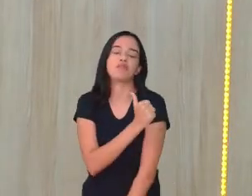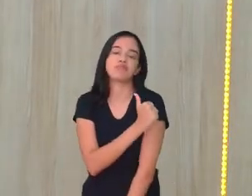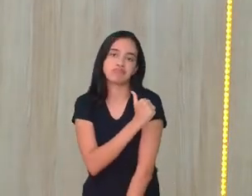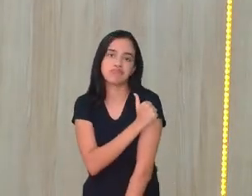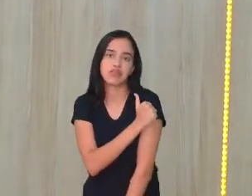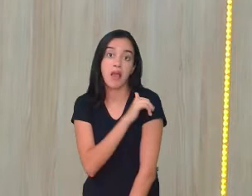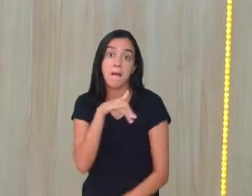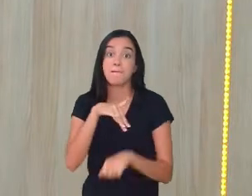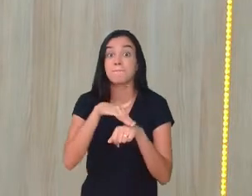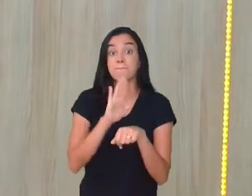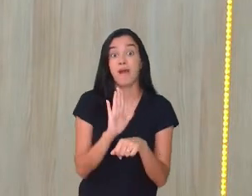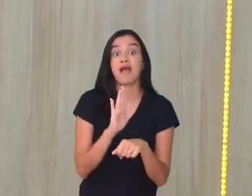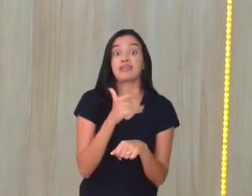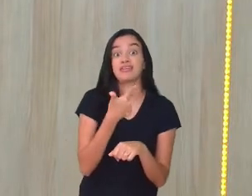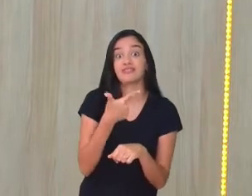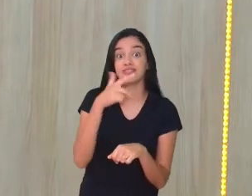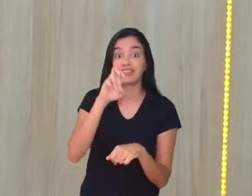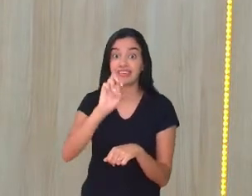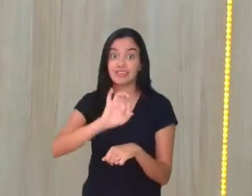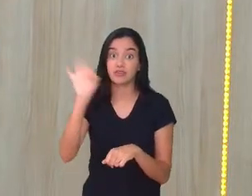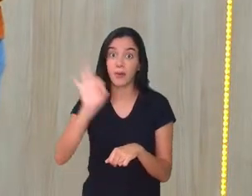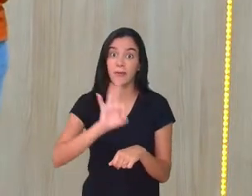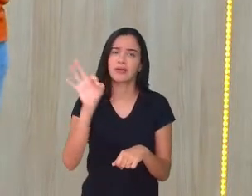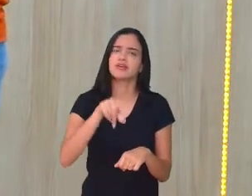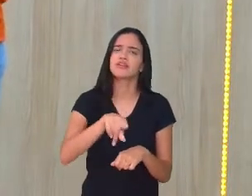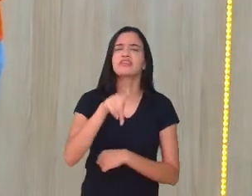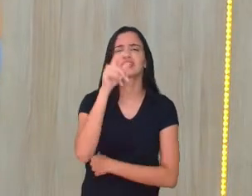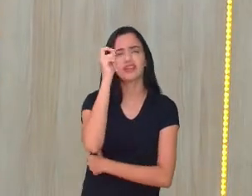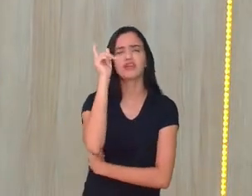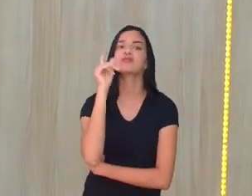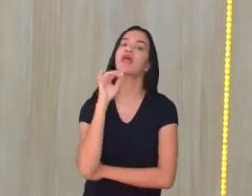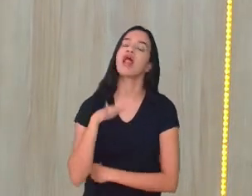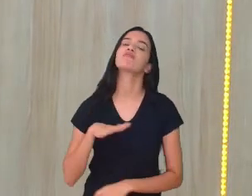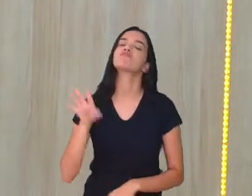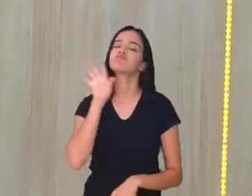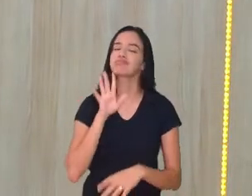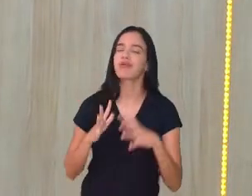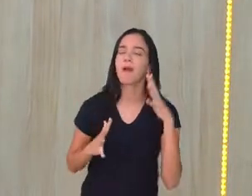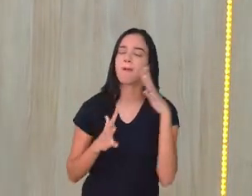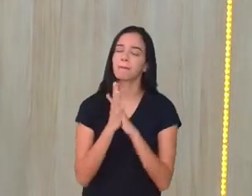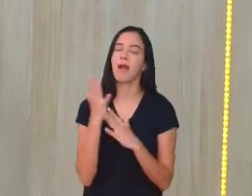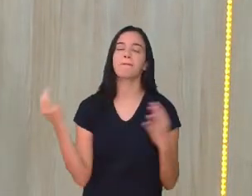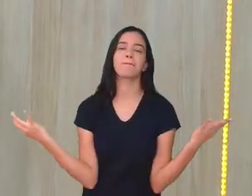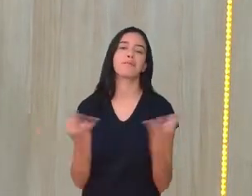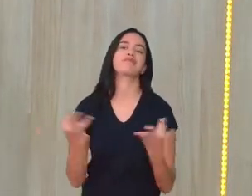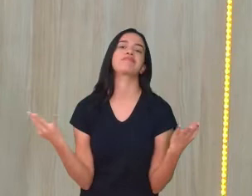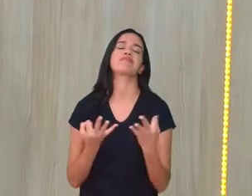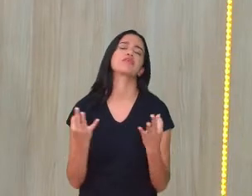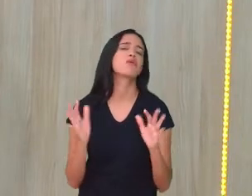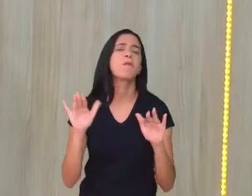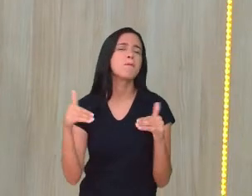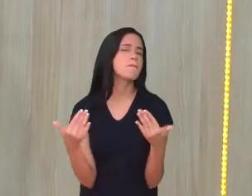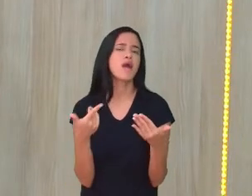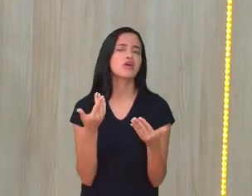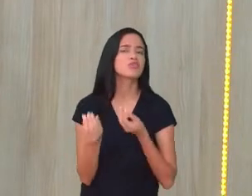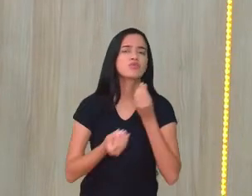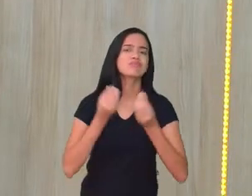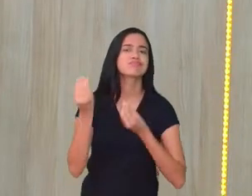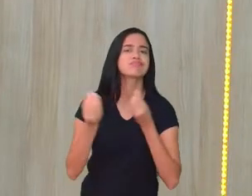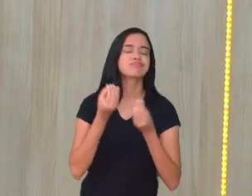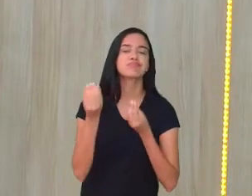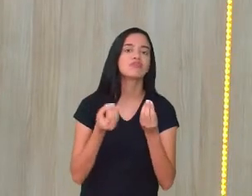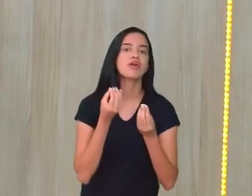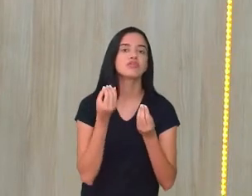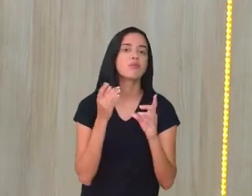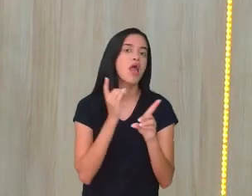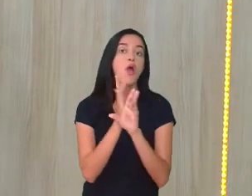que 25%. Então, se você já tem essa noção, show de bola, perfeito. Mas como é que eu faço, Pedro, para encontrar esse valor